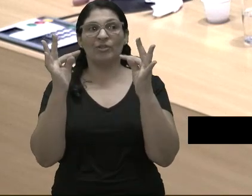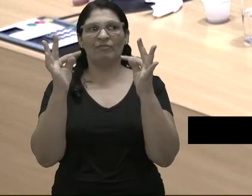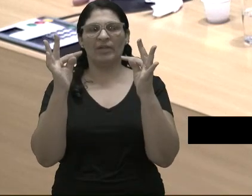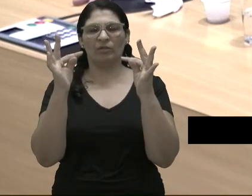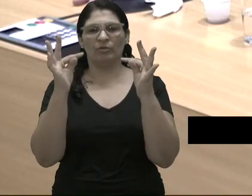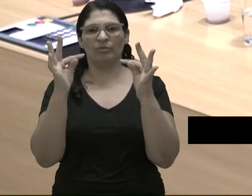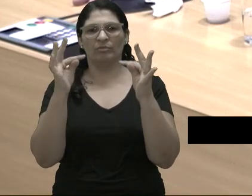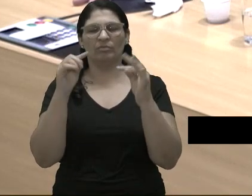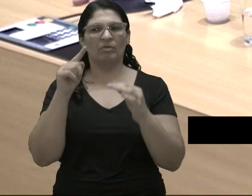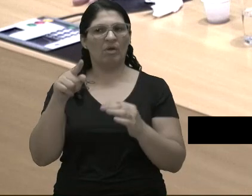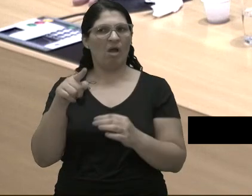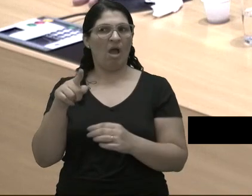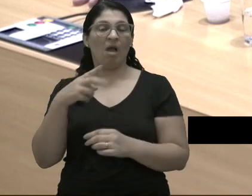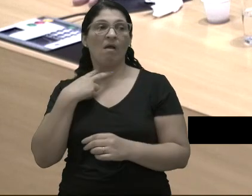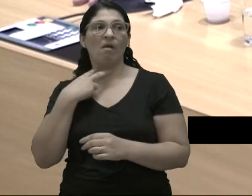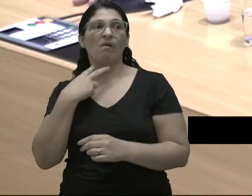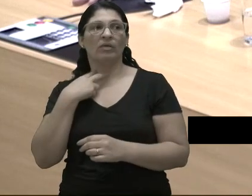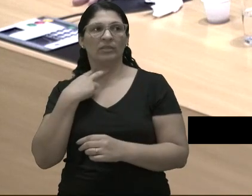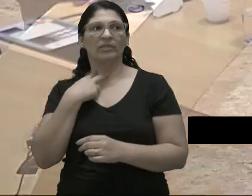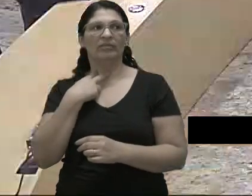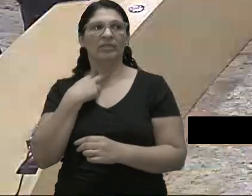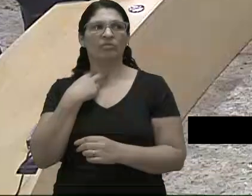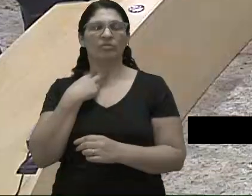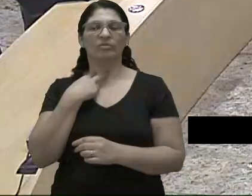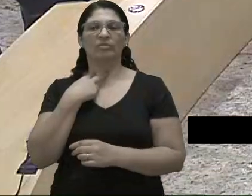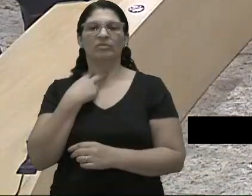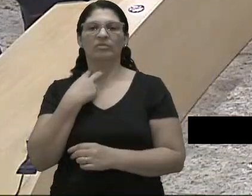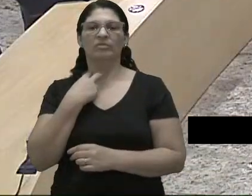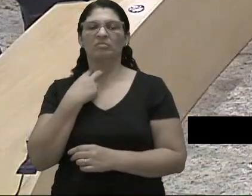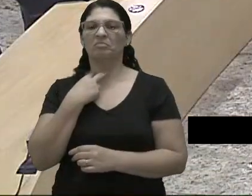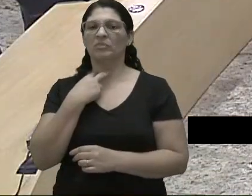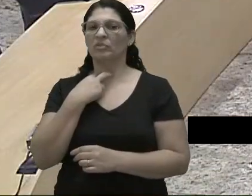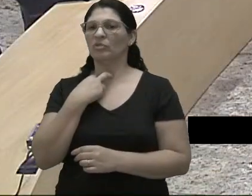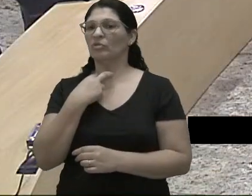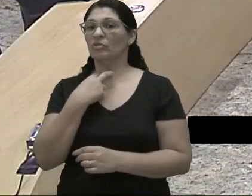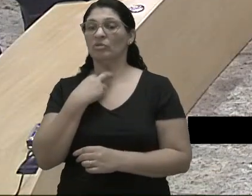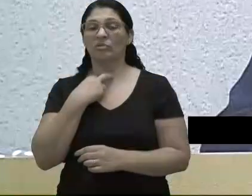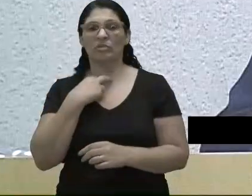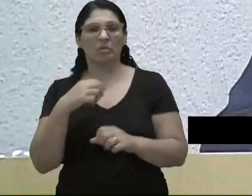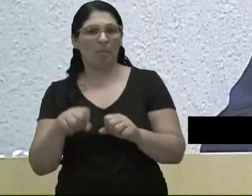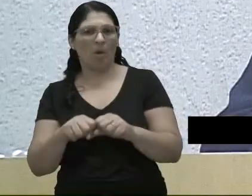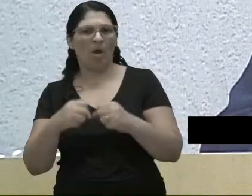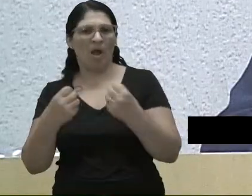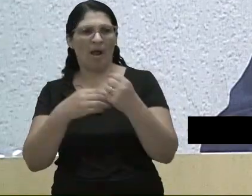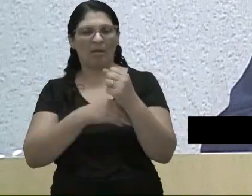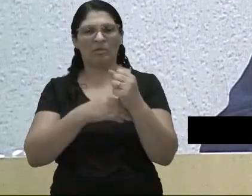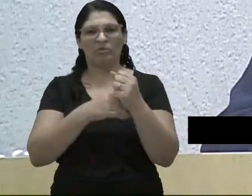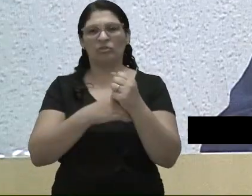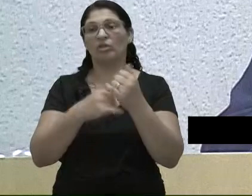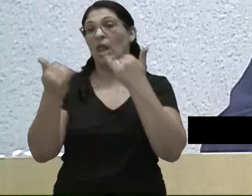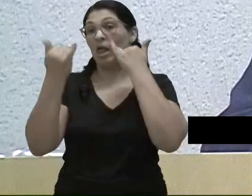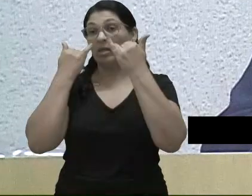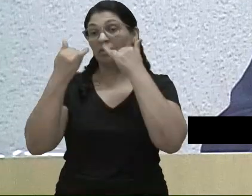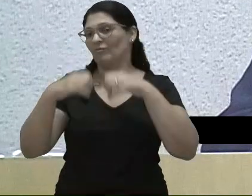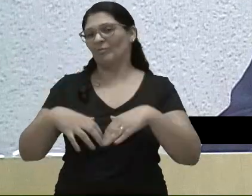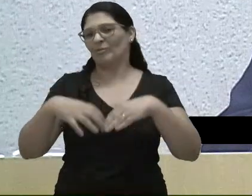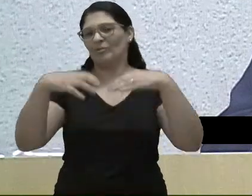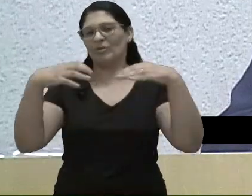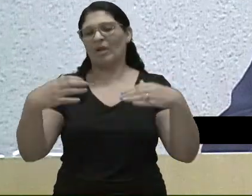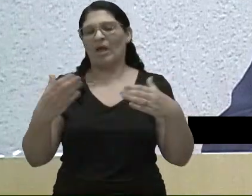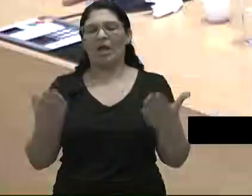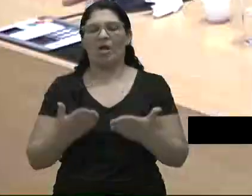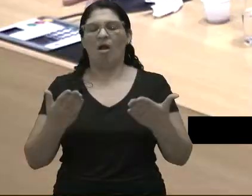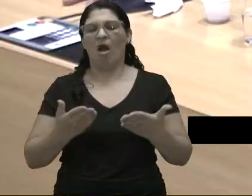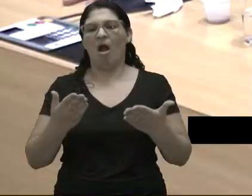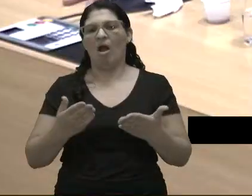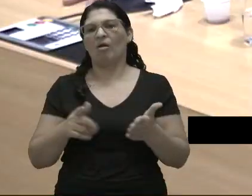não pode quebrar esse sigilo de testemunha. Então, a partir desse momento que não ficou claro as informações, ele passa a ser investigado.